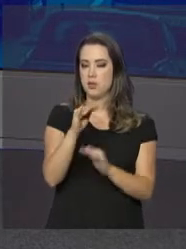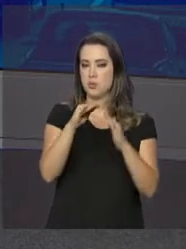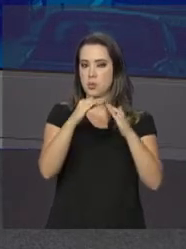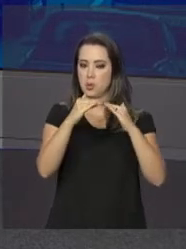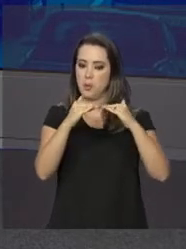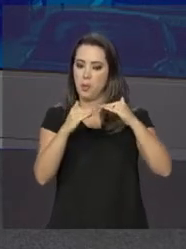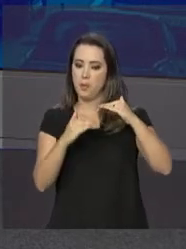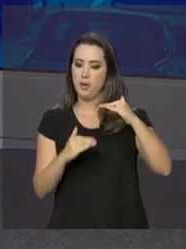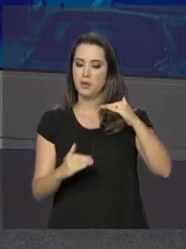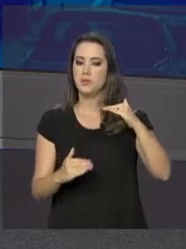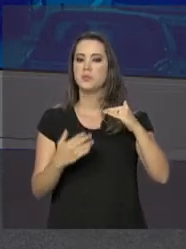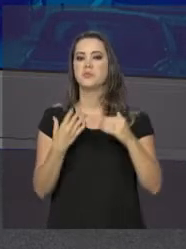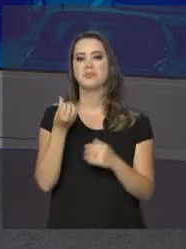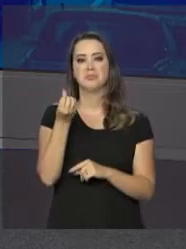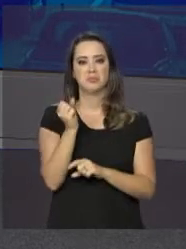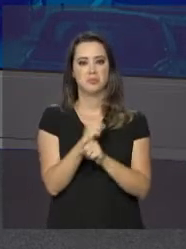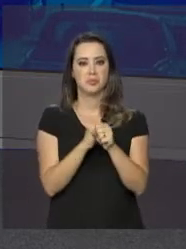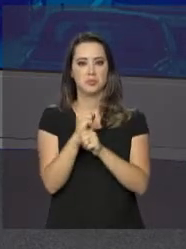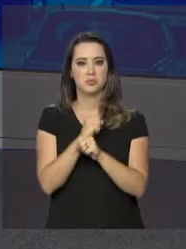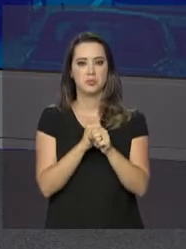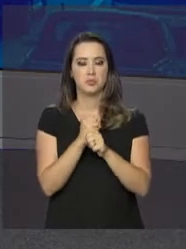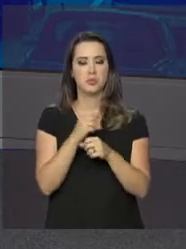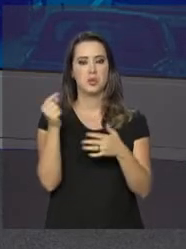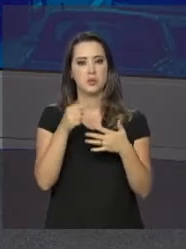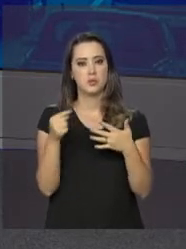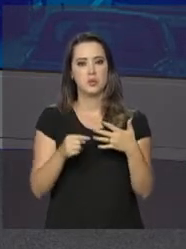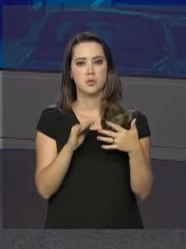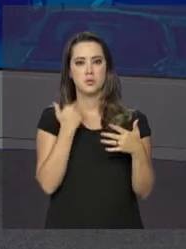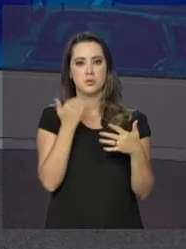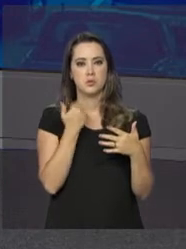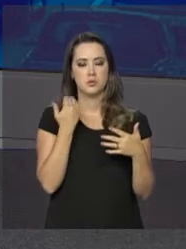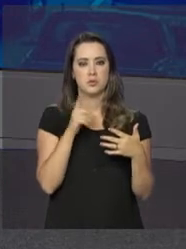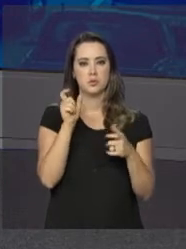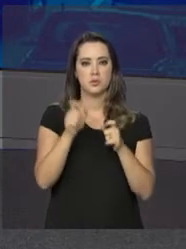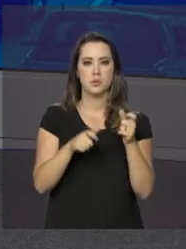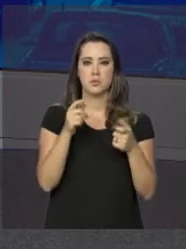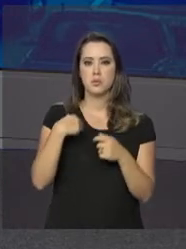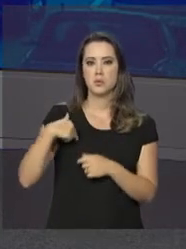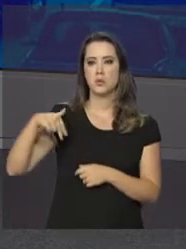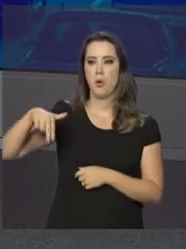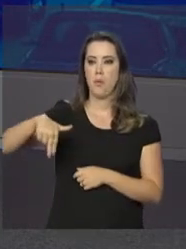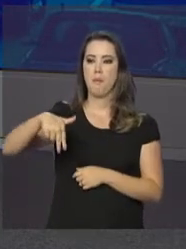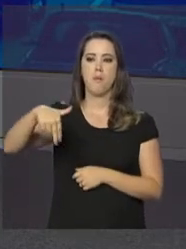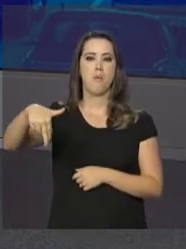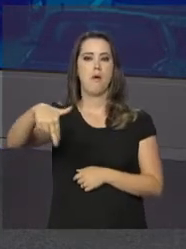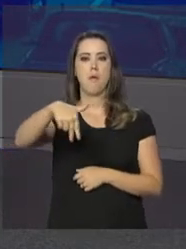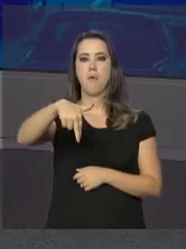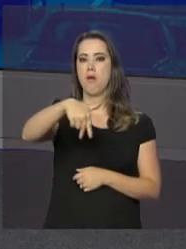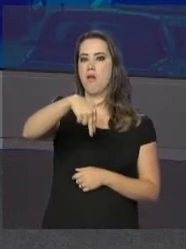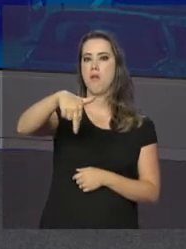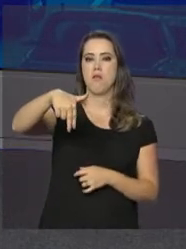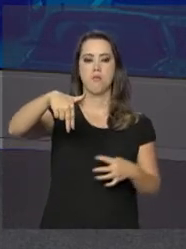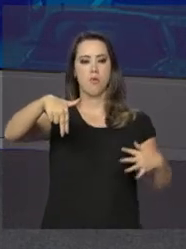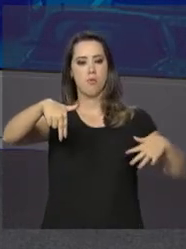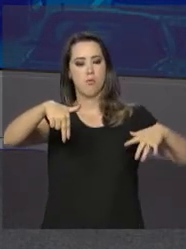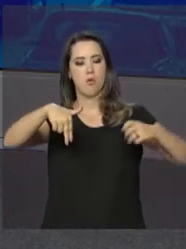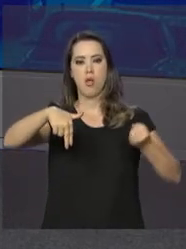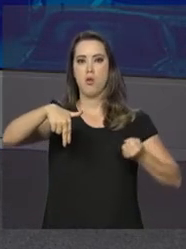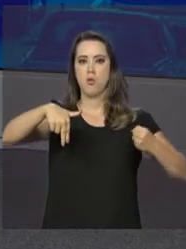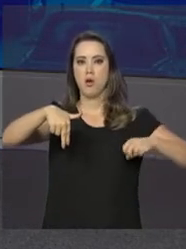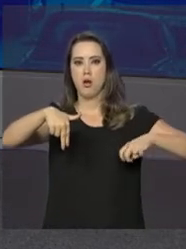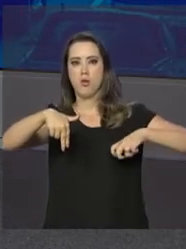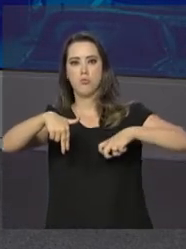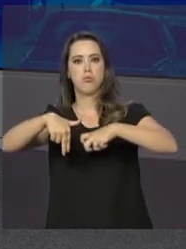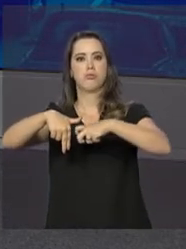em seis anos entre os tipos de vítimas as mortes de pedestres foram as que mais caíram uma redução de mais de